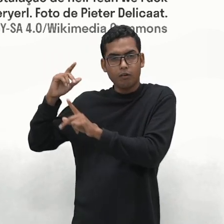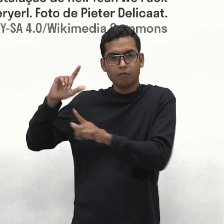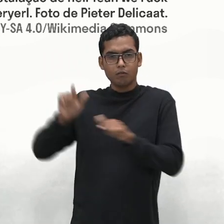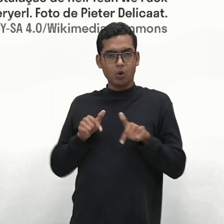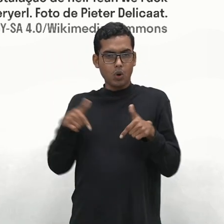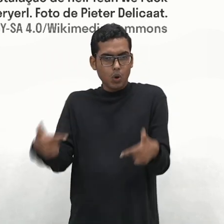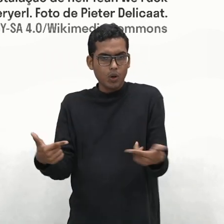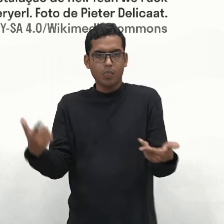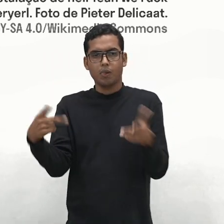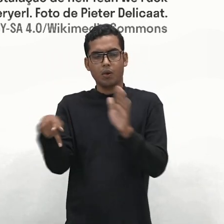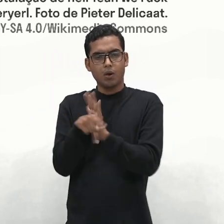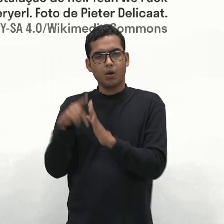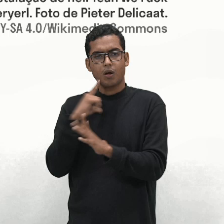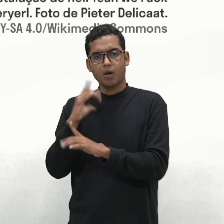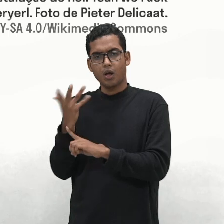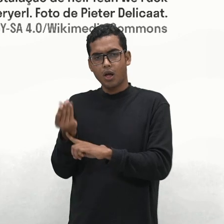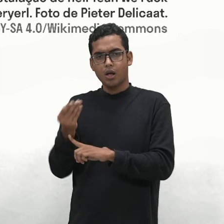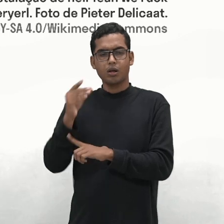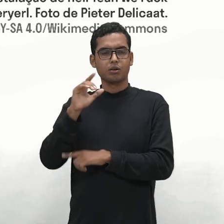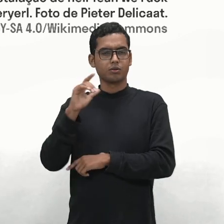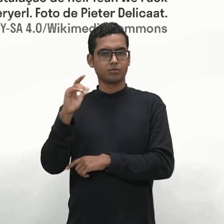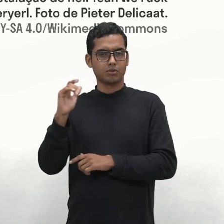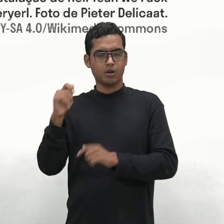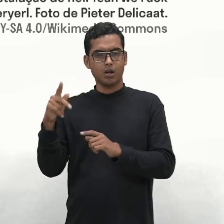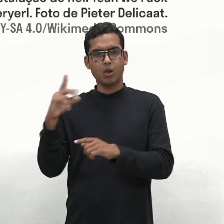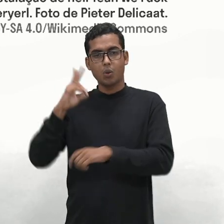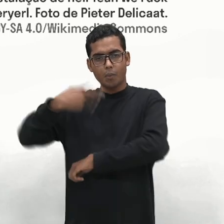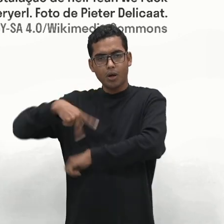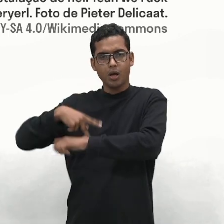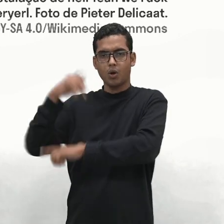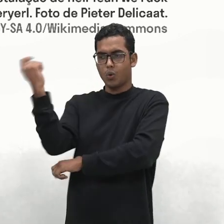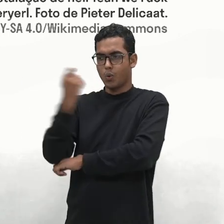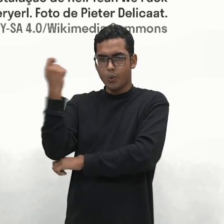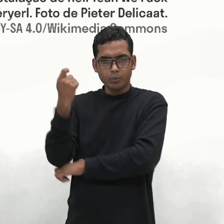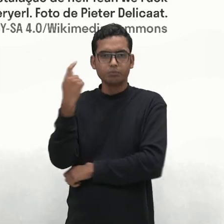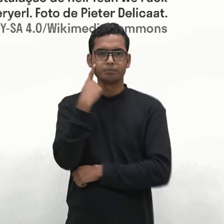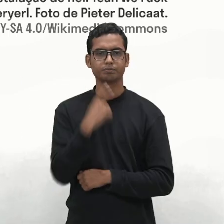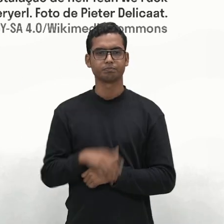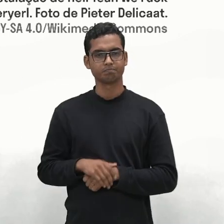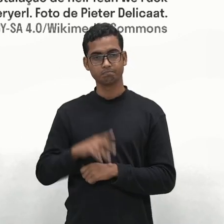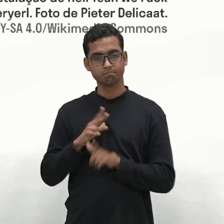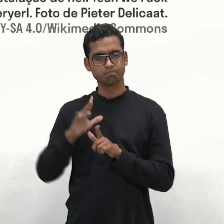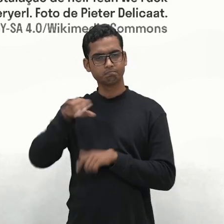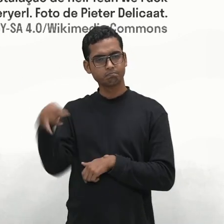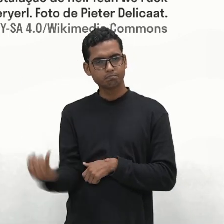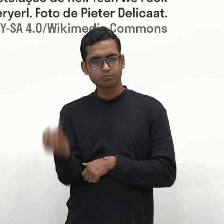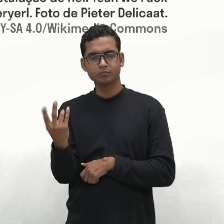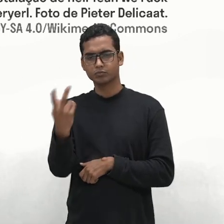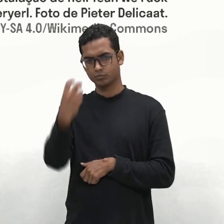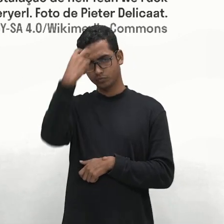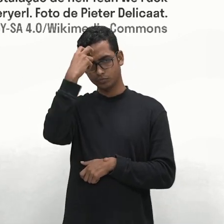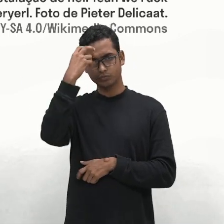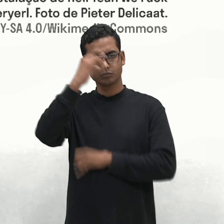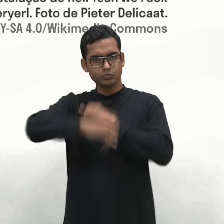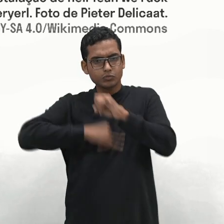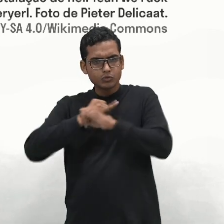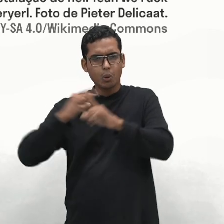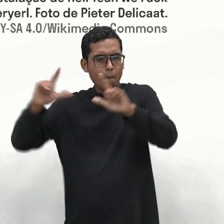artista argentina que explora as culturas da internet, certo? E das redes sociais em suas performances, fotografias e